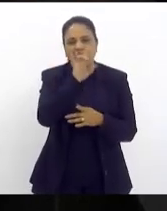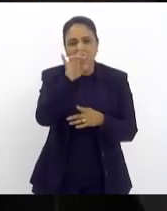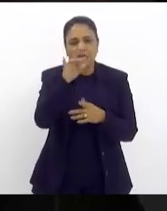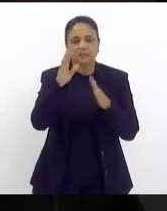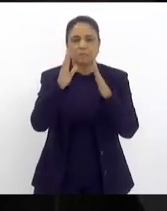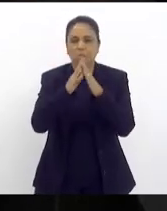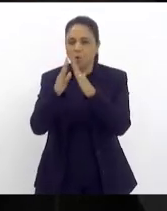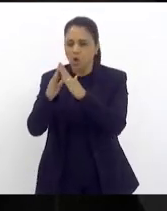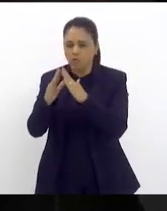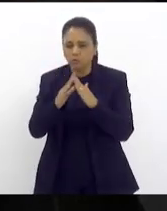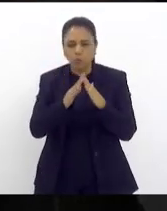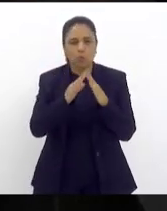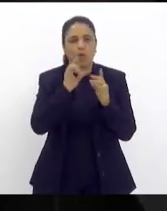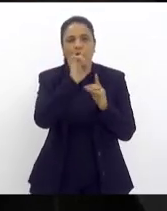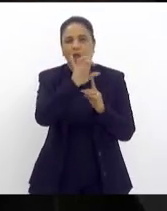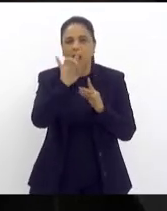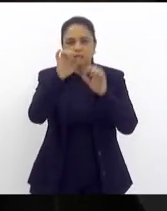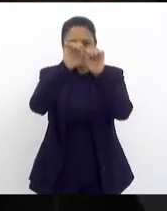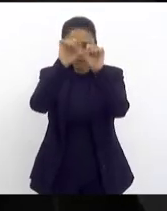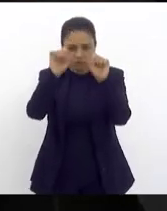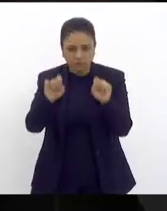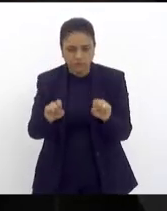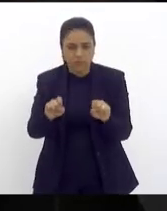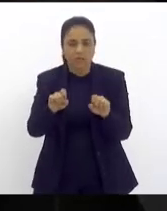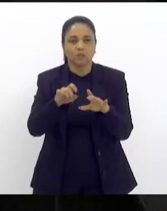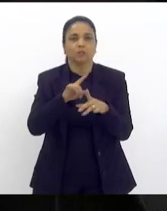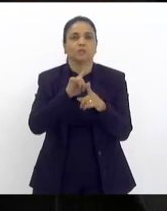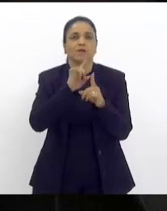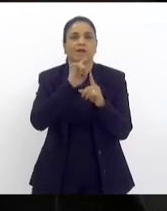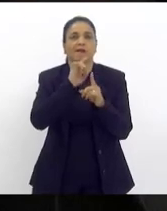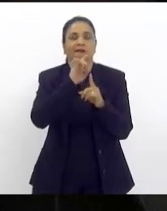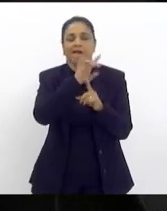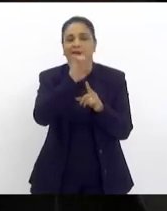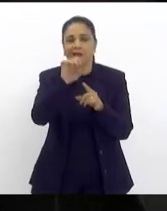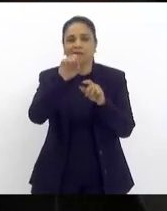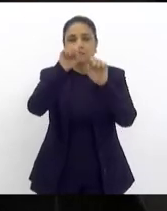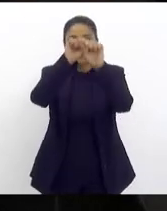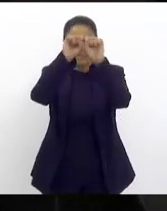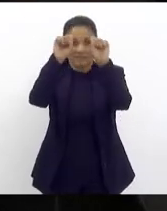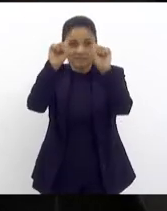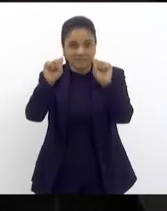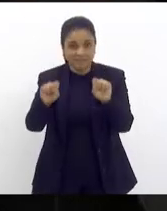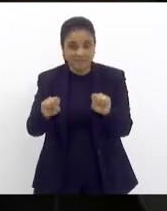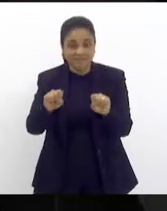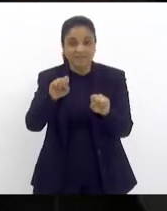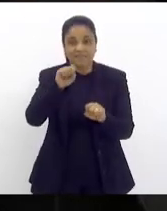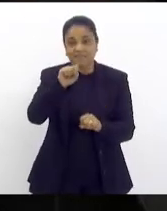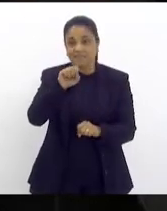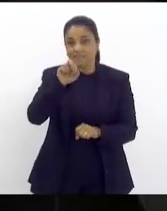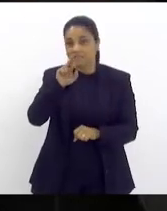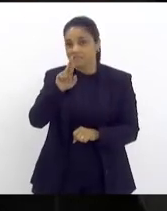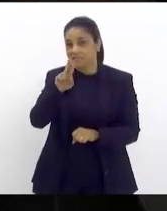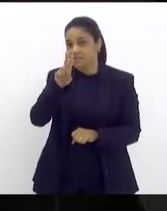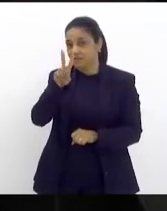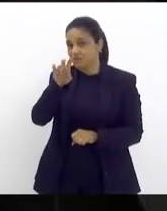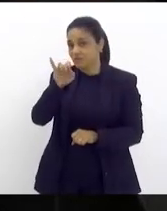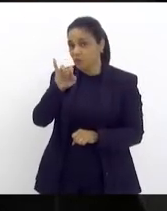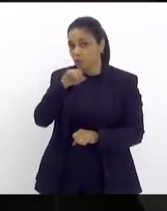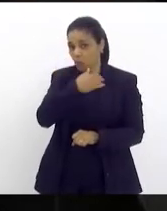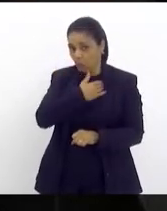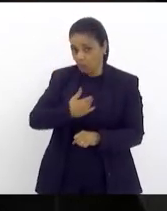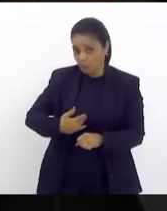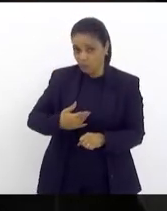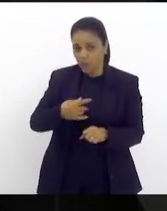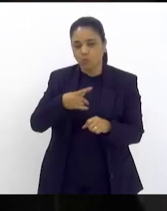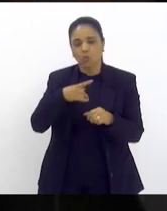a cada funcionário, a cada servidor, a cada um que faz Itaguaí ser grande novamente e poder ser